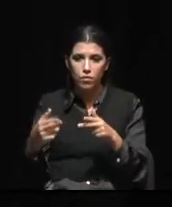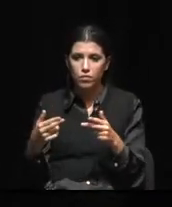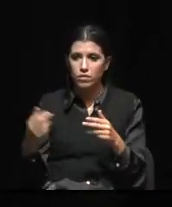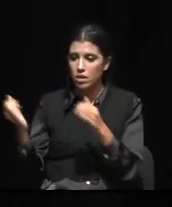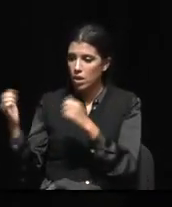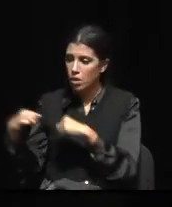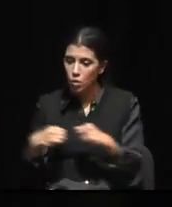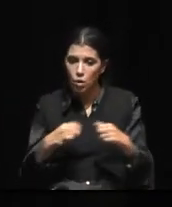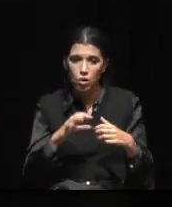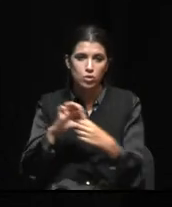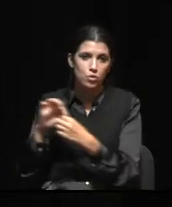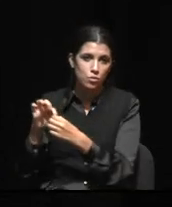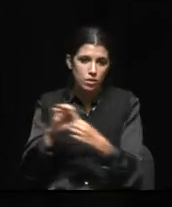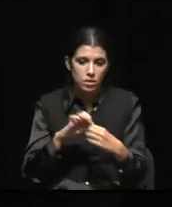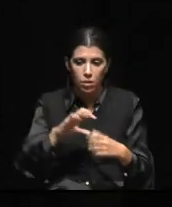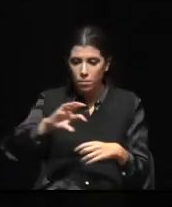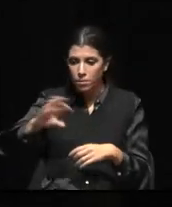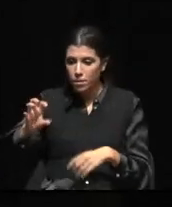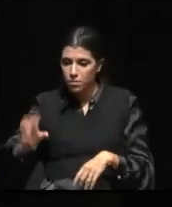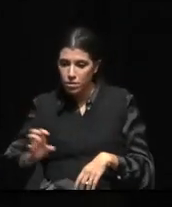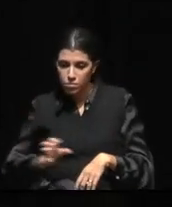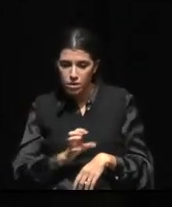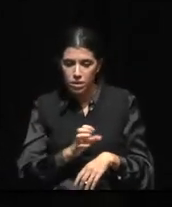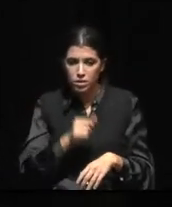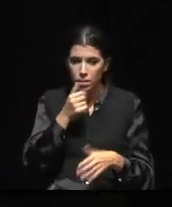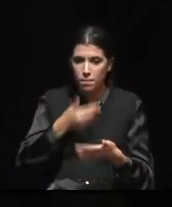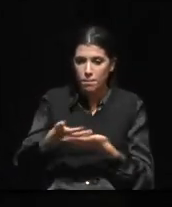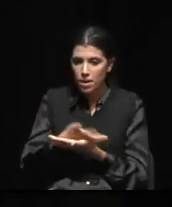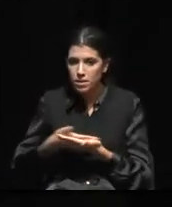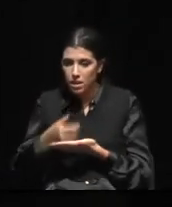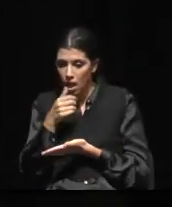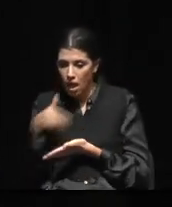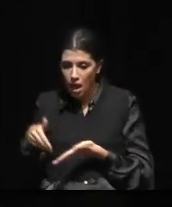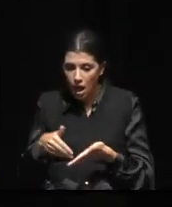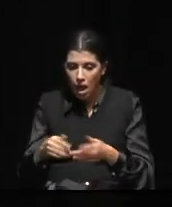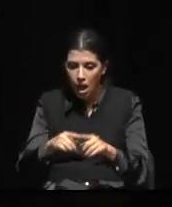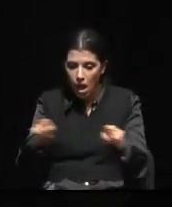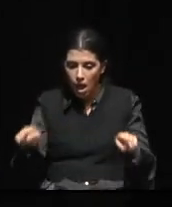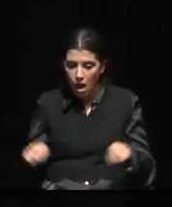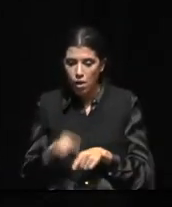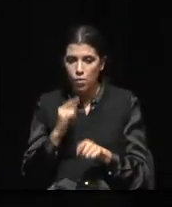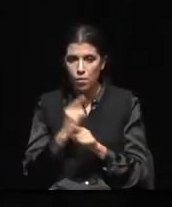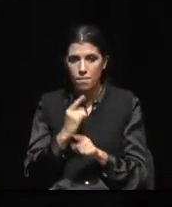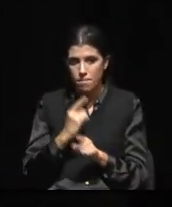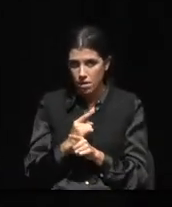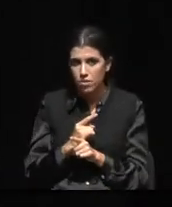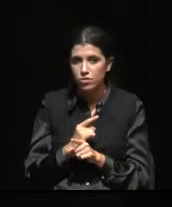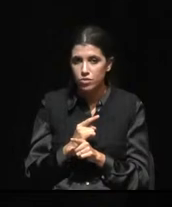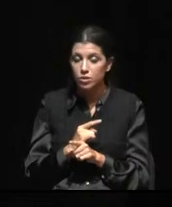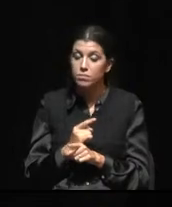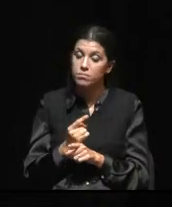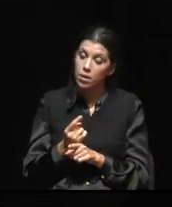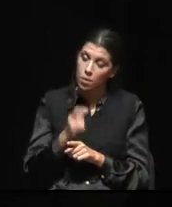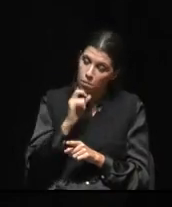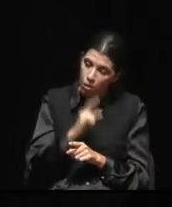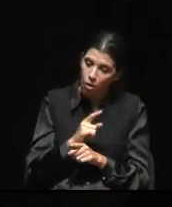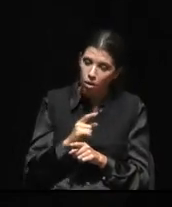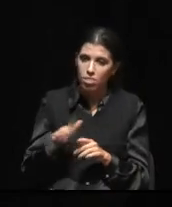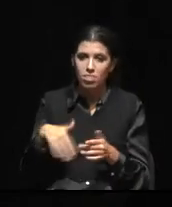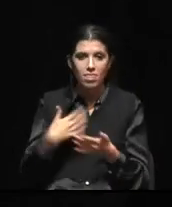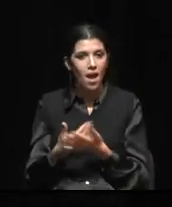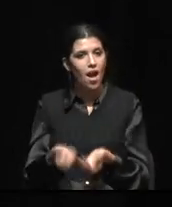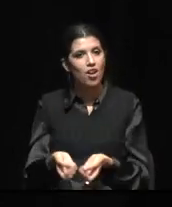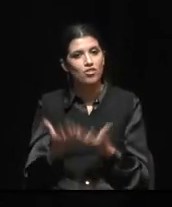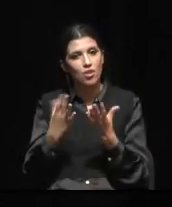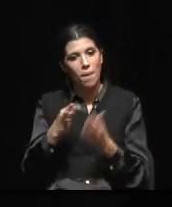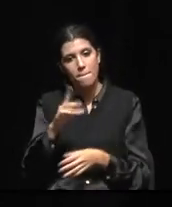acordos de cooperação por parte de países que partilham a água de uma mesma bacia hidrográfica ou la custra pode ser um trunfo para a paz